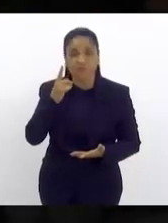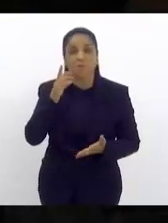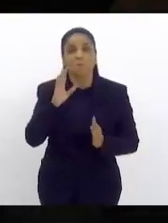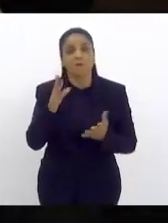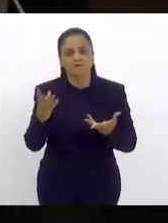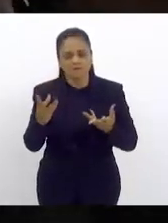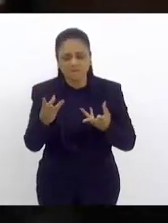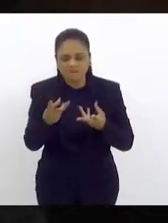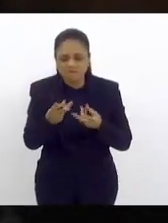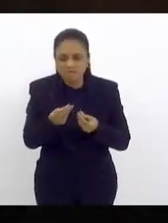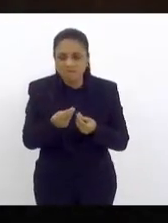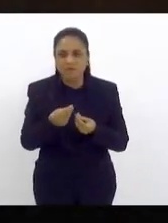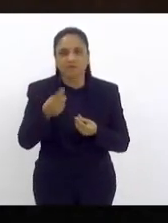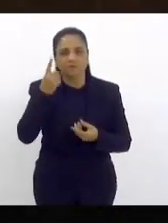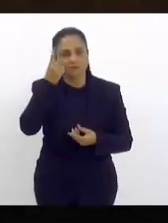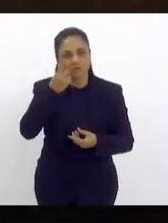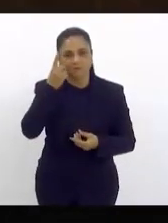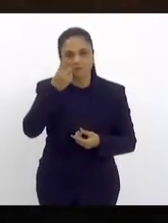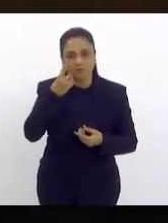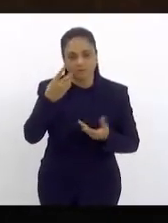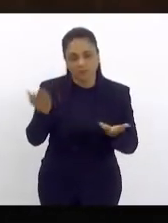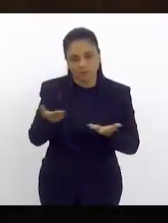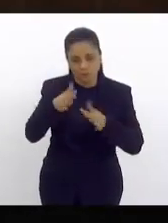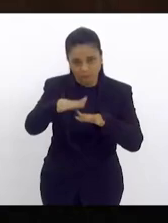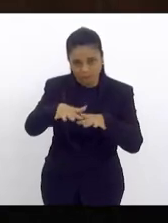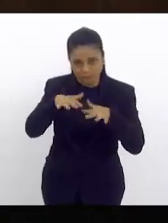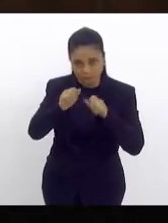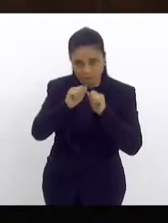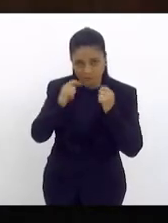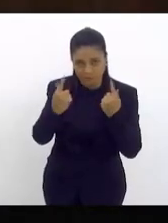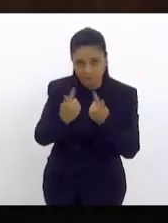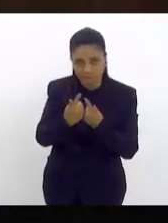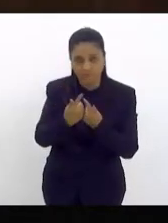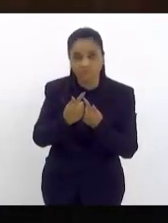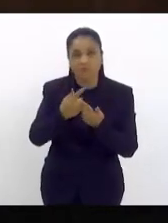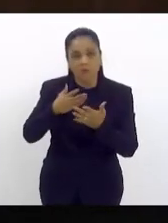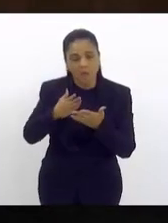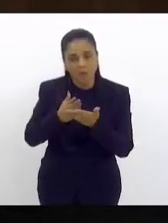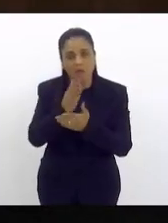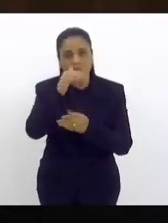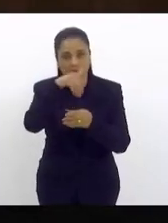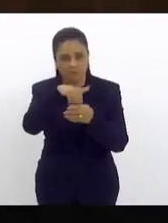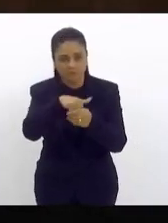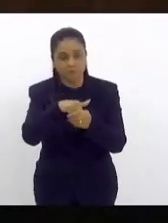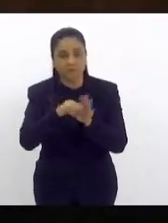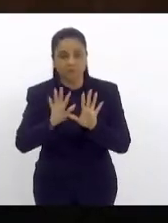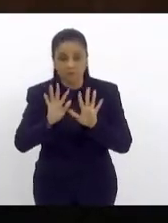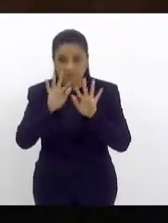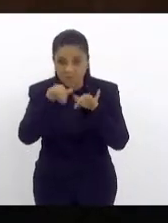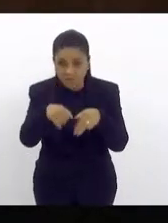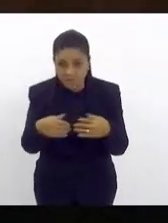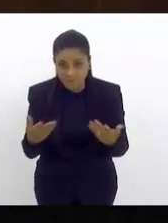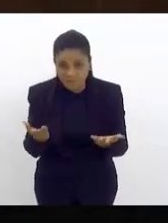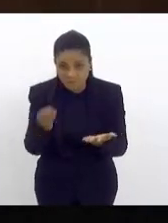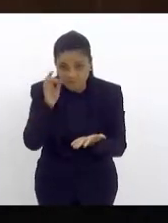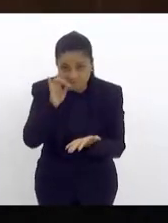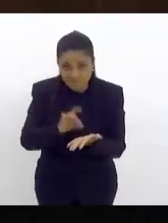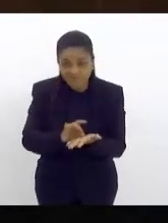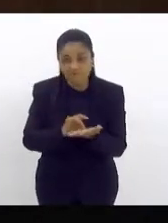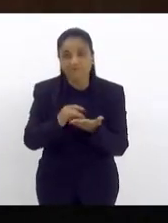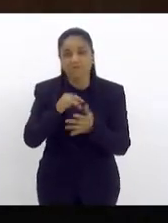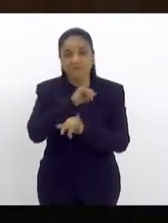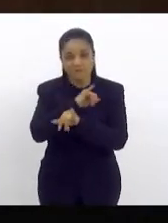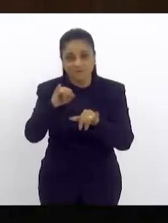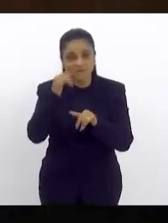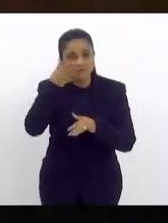a sensibilidade de todas e todos os colegas dessa casa no sentido da sua aprovação para concluir mesmo Presidente queria dizer que